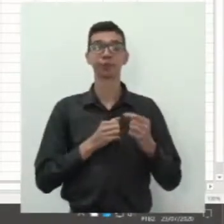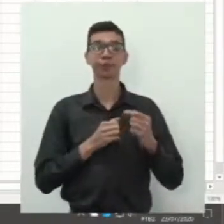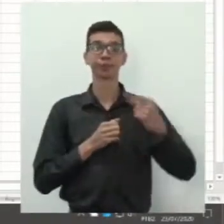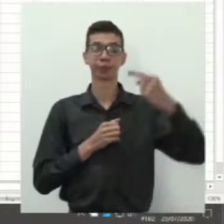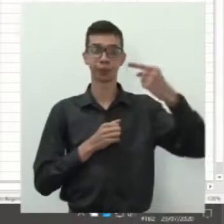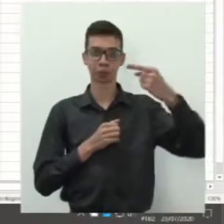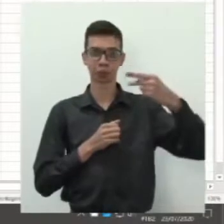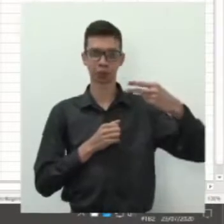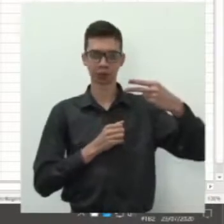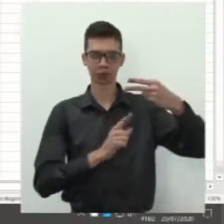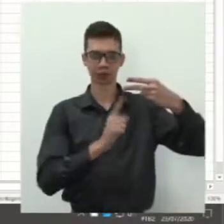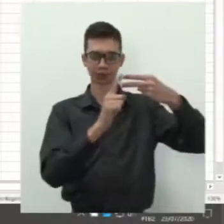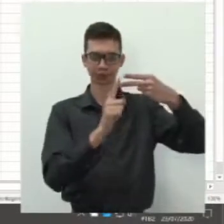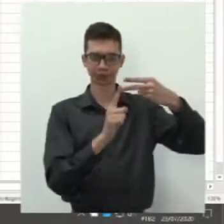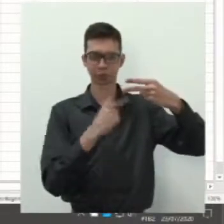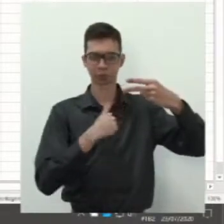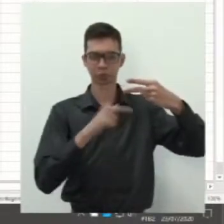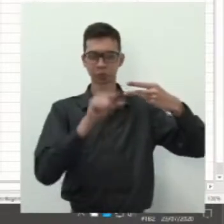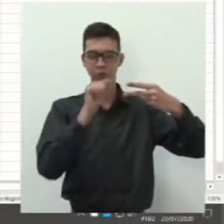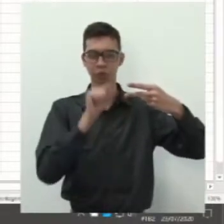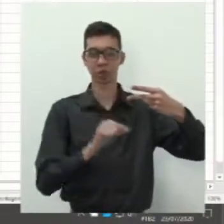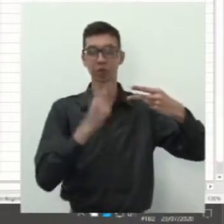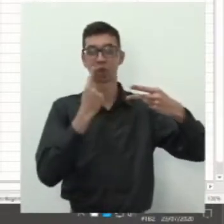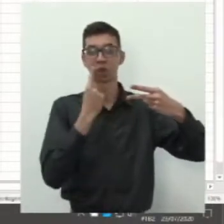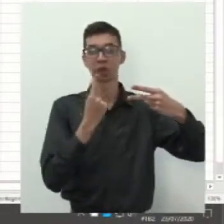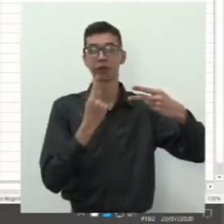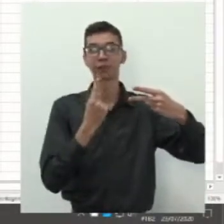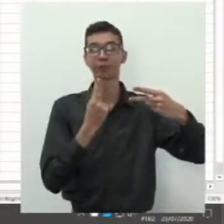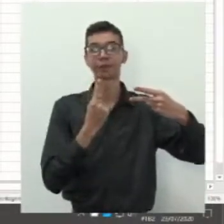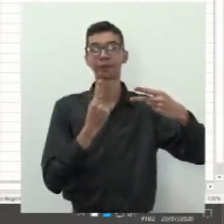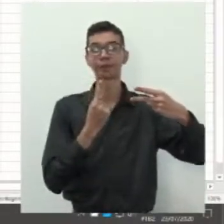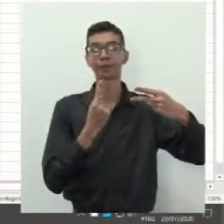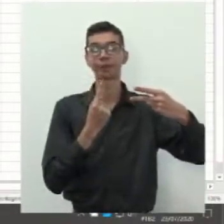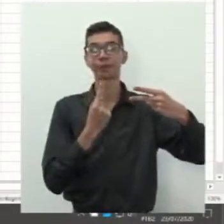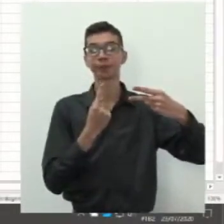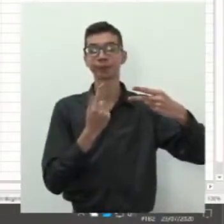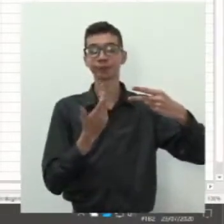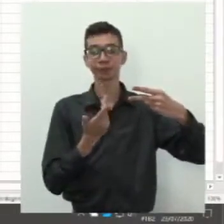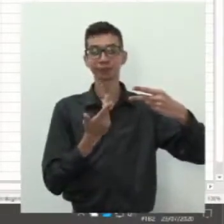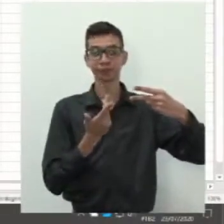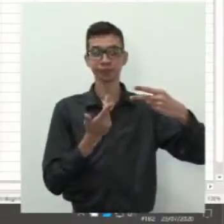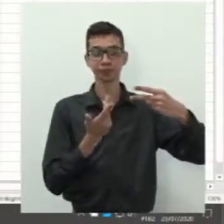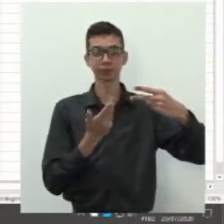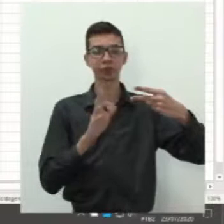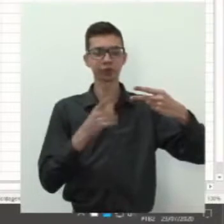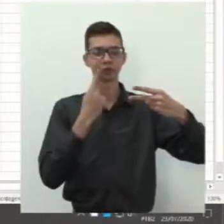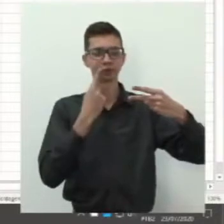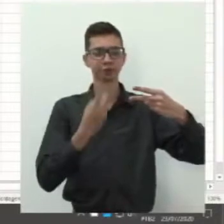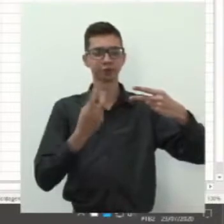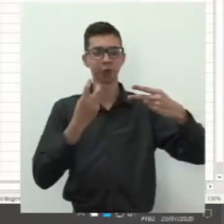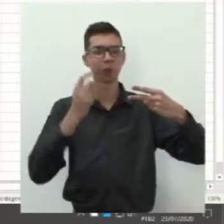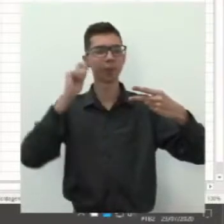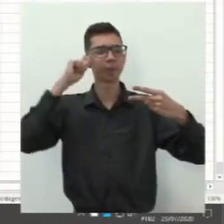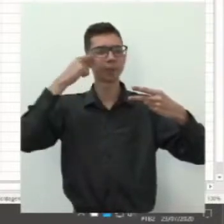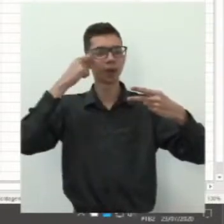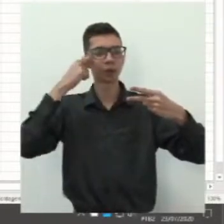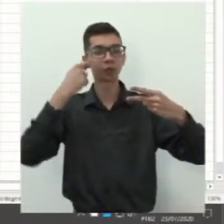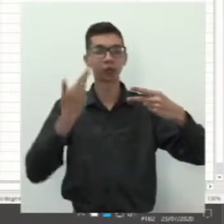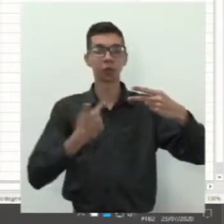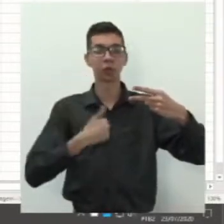2, e ver aqui no cantinho, ó, o meu mouse muda para uma cruz preta, certo? Eu